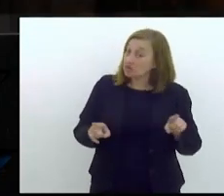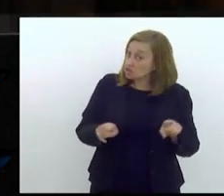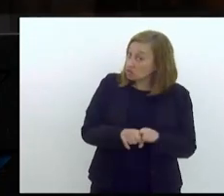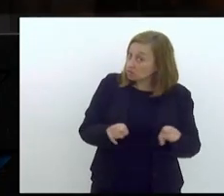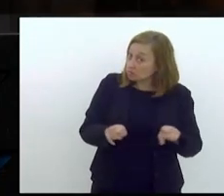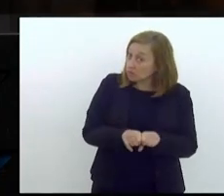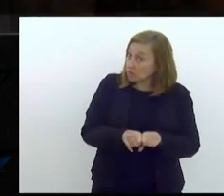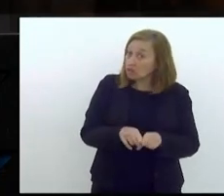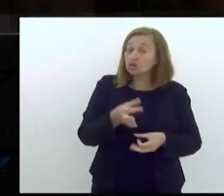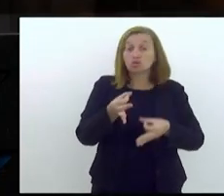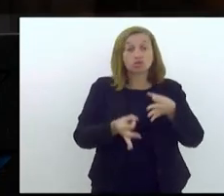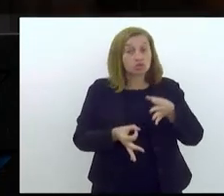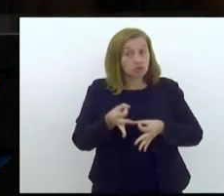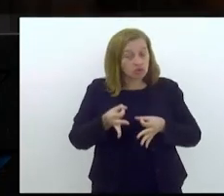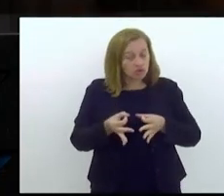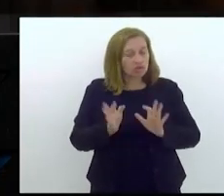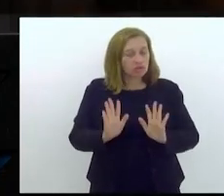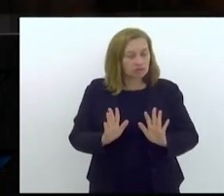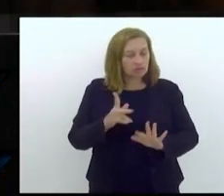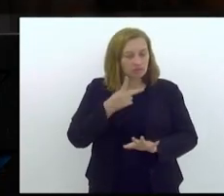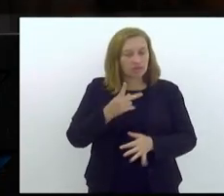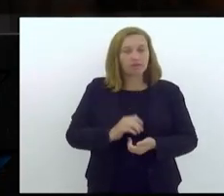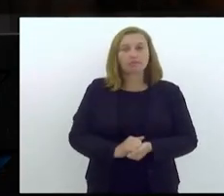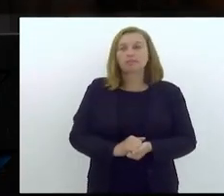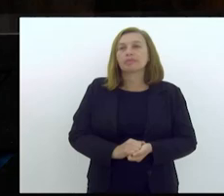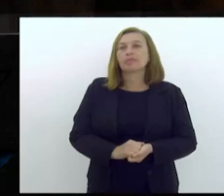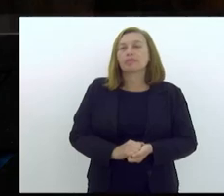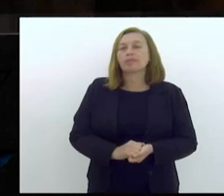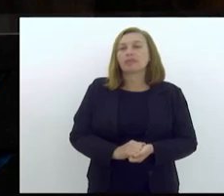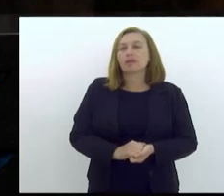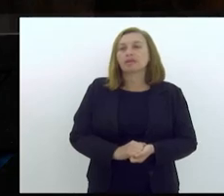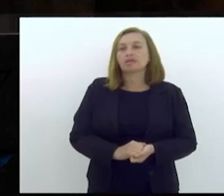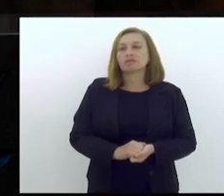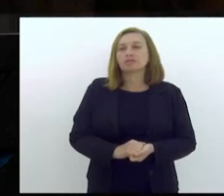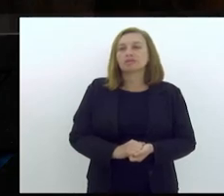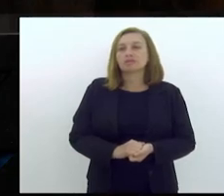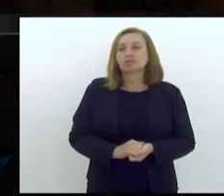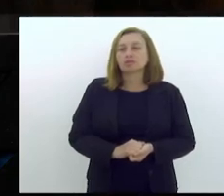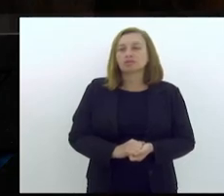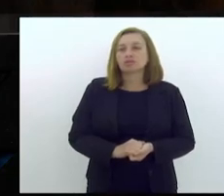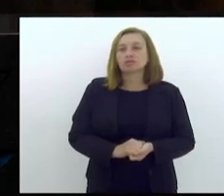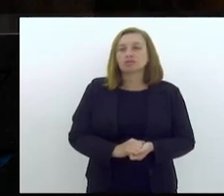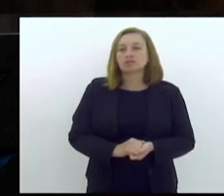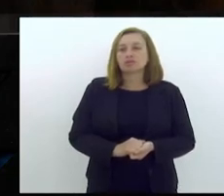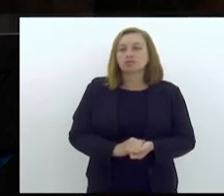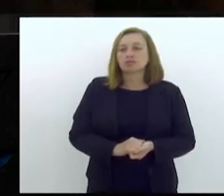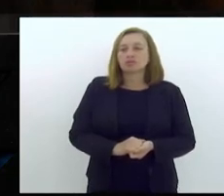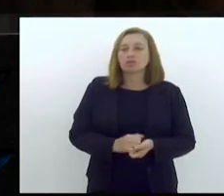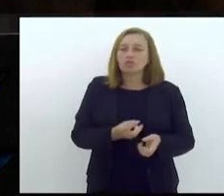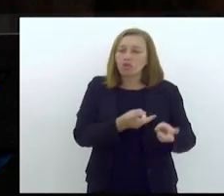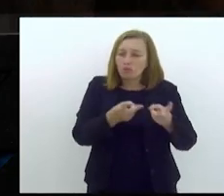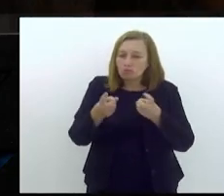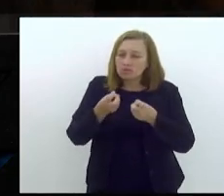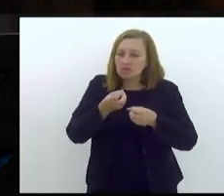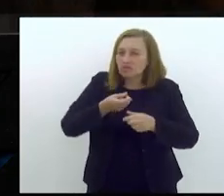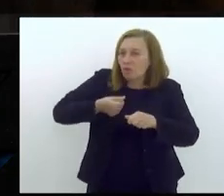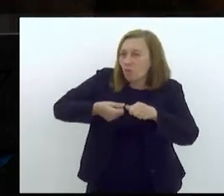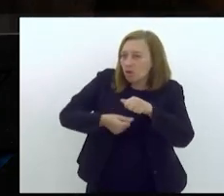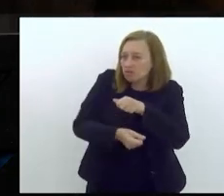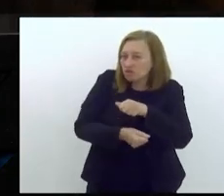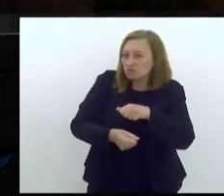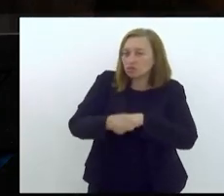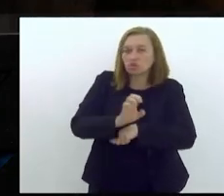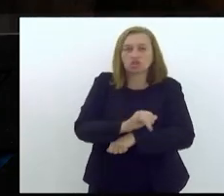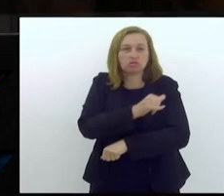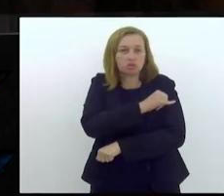Justiça seja feita que só ponto de vista de investimento no